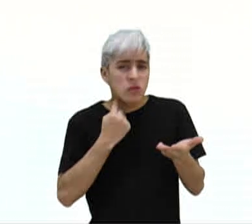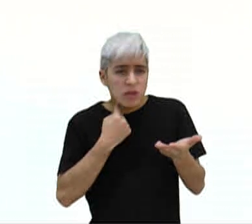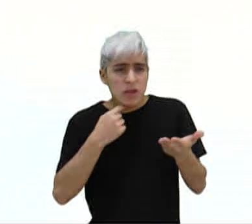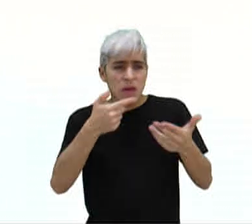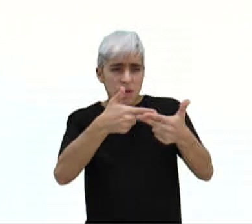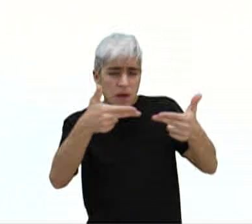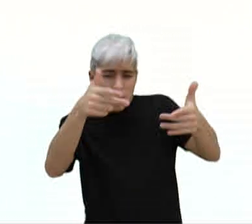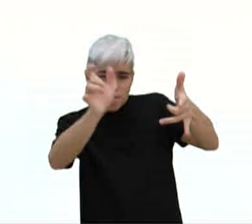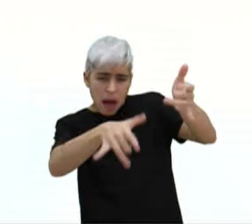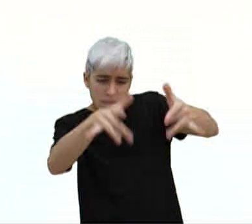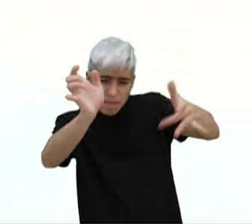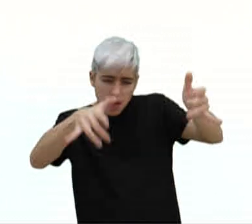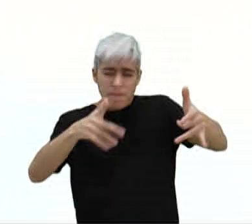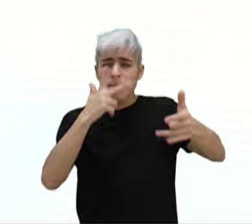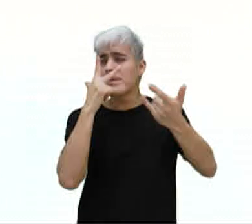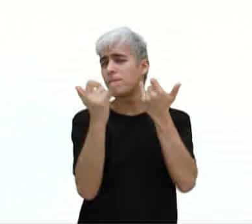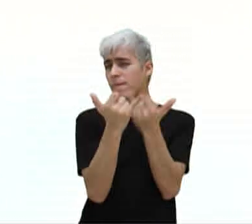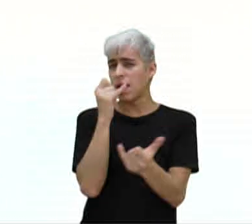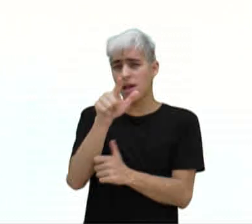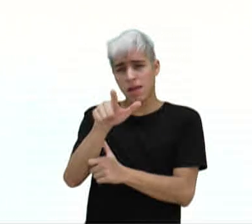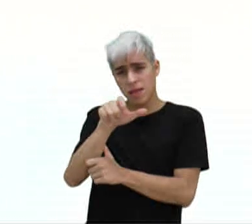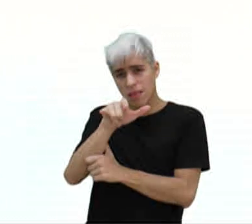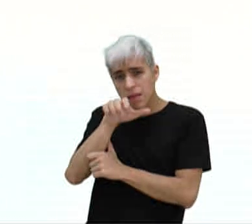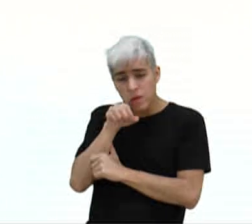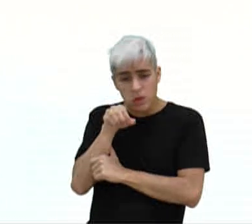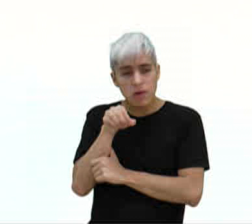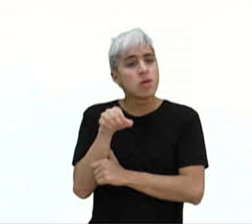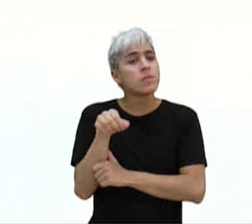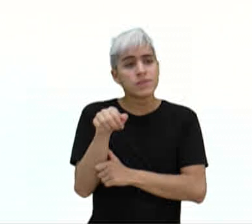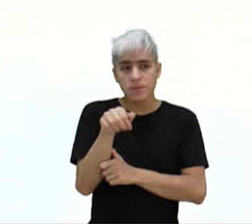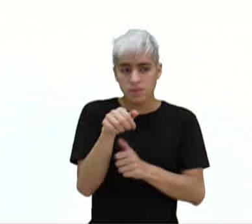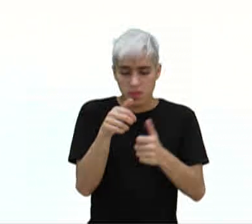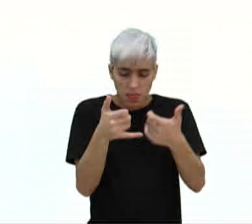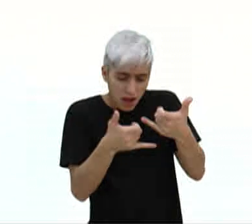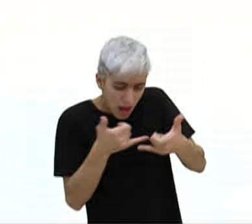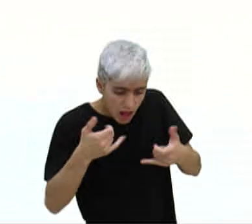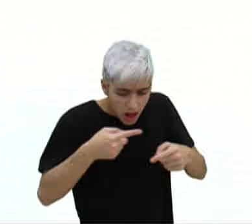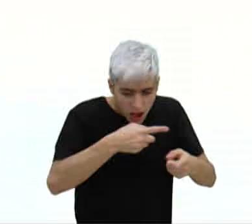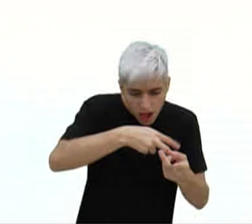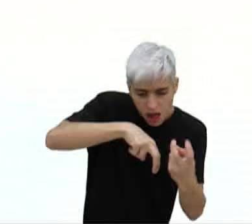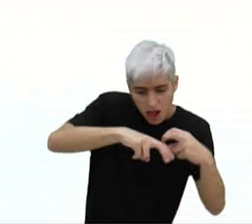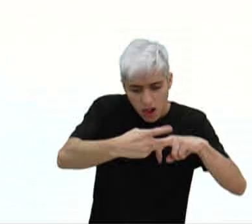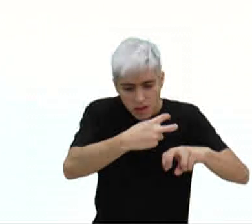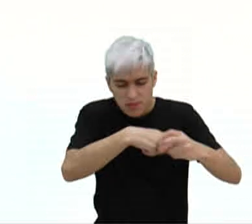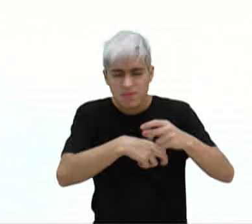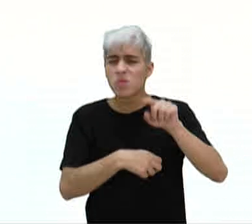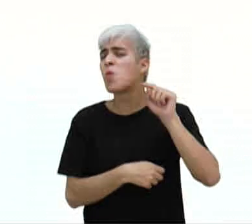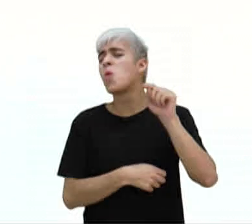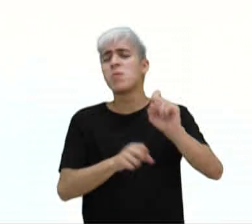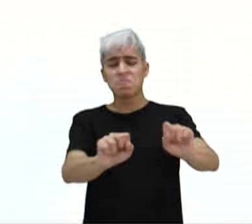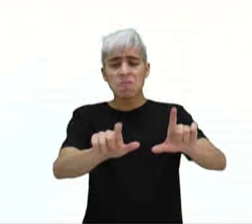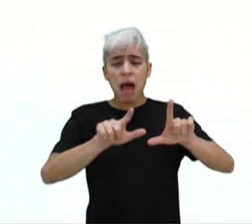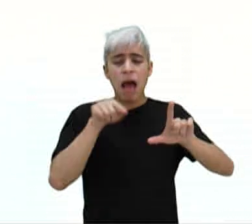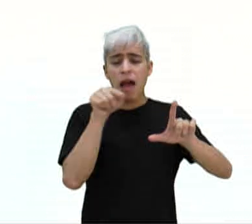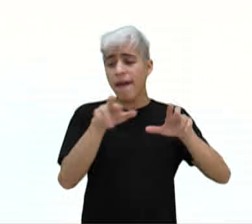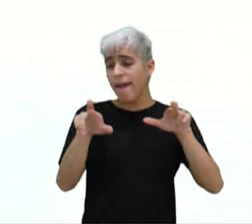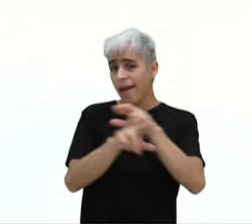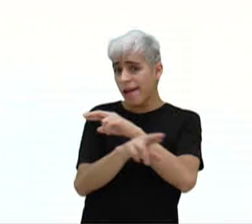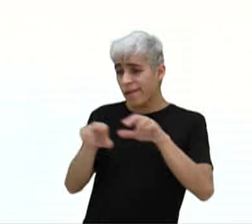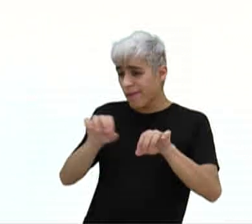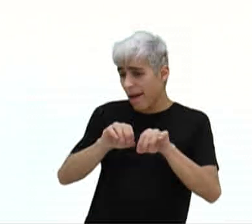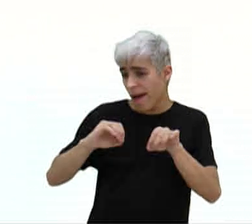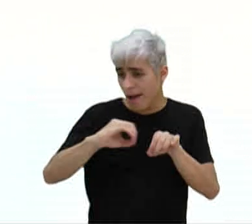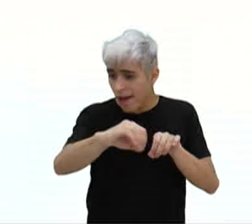elementos que parecem lixo, e aí elas estão nesse meio ali. Então, o que essa imagem tem a ver com